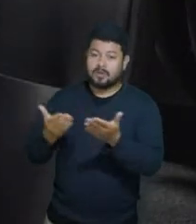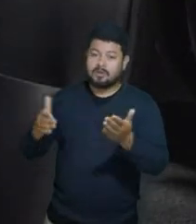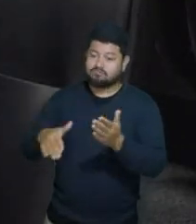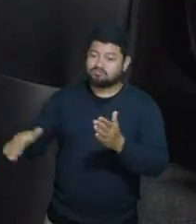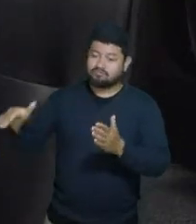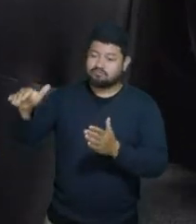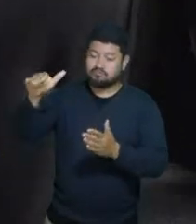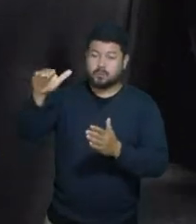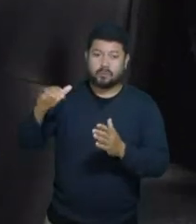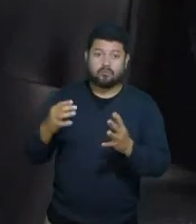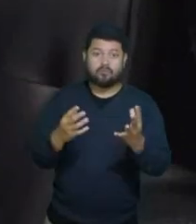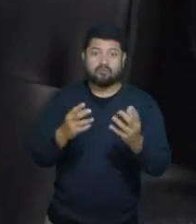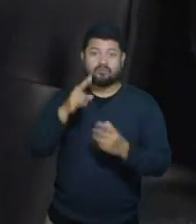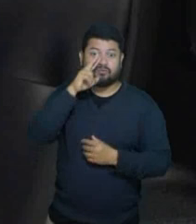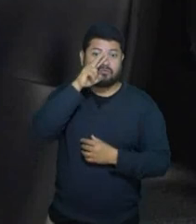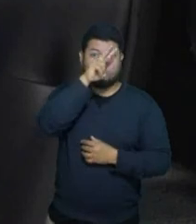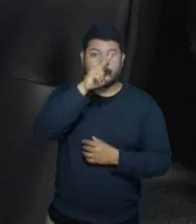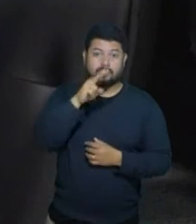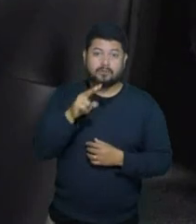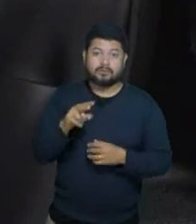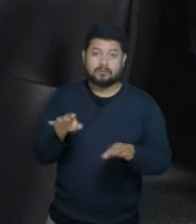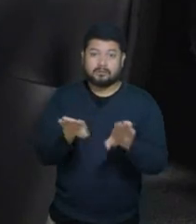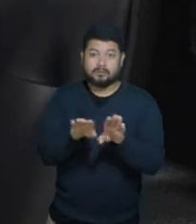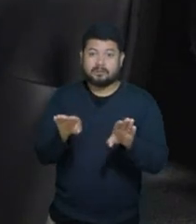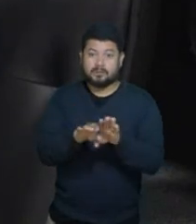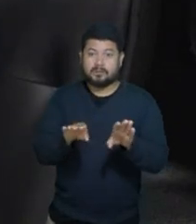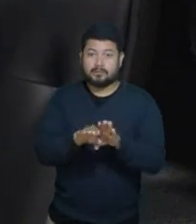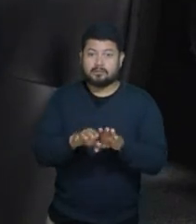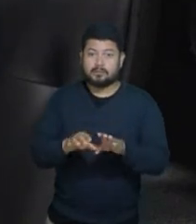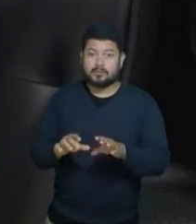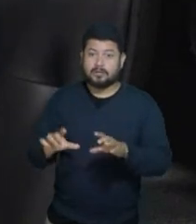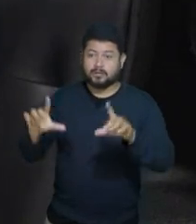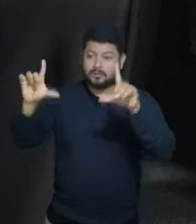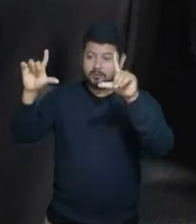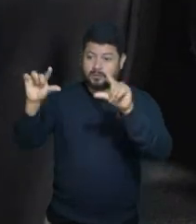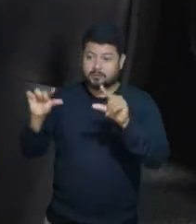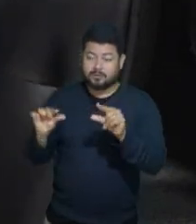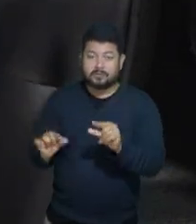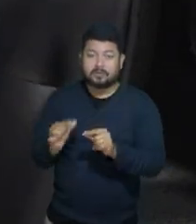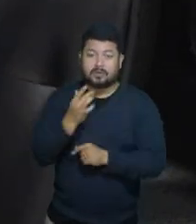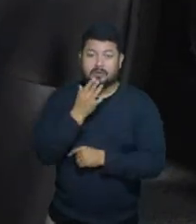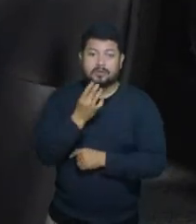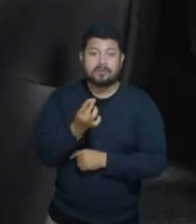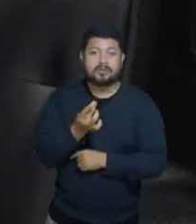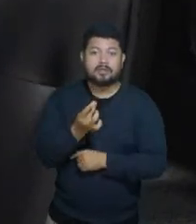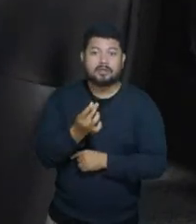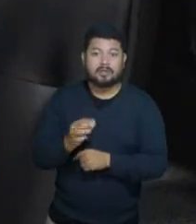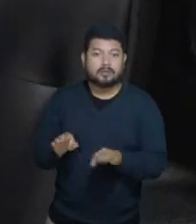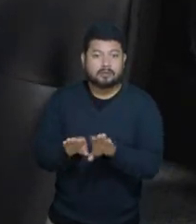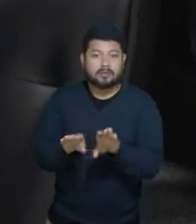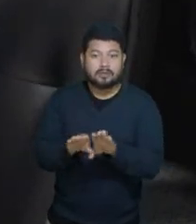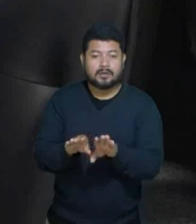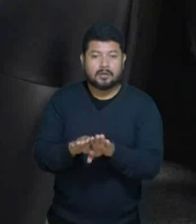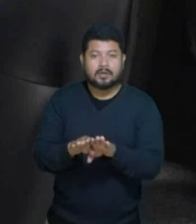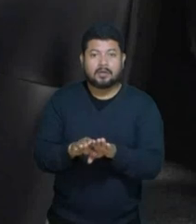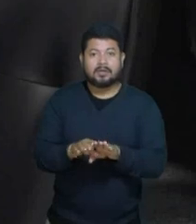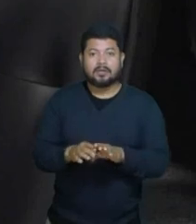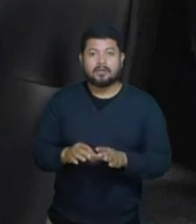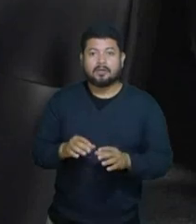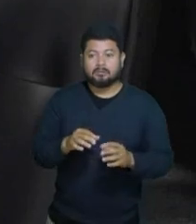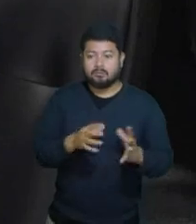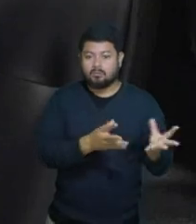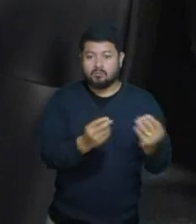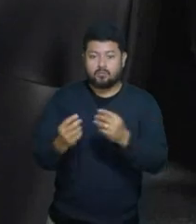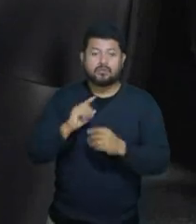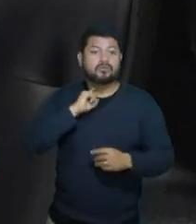patamar extremo, tu falou sobre a dessalinização. Além de ter a diminuição da salinidade, tem o transporte de vários poluentes